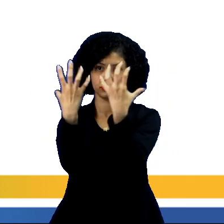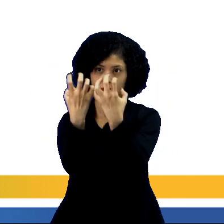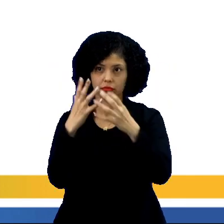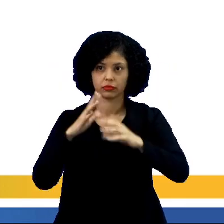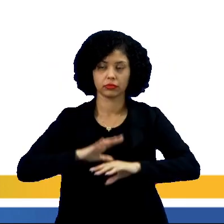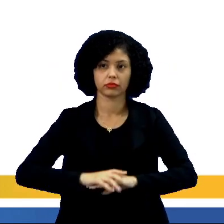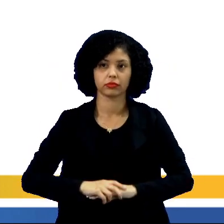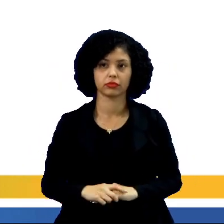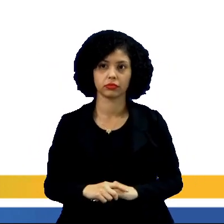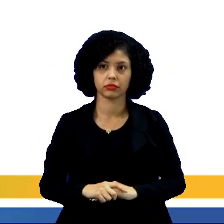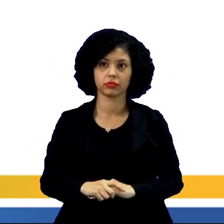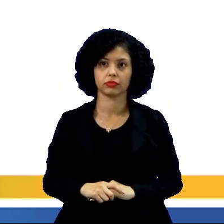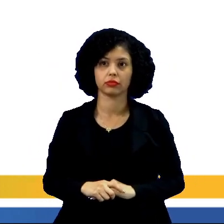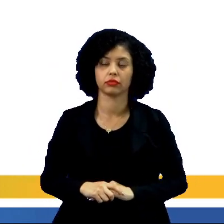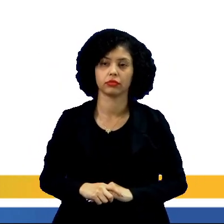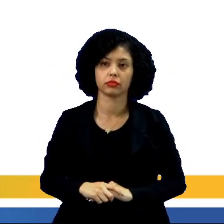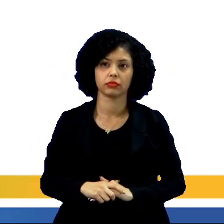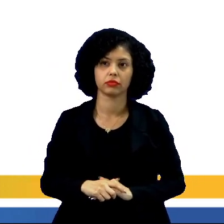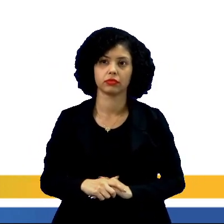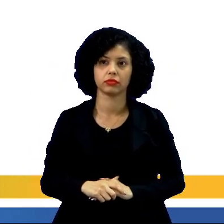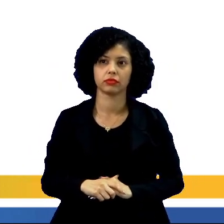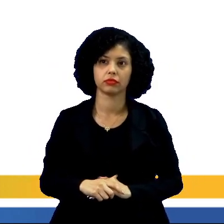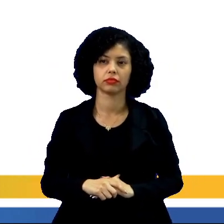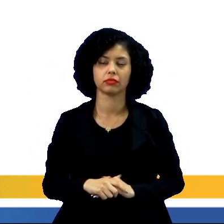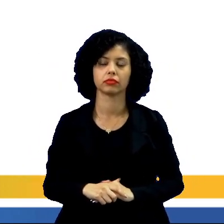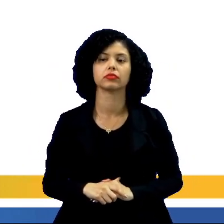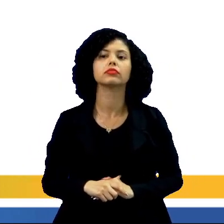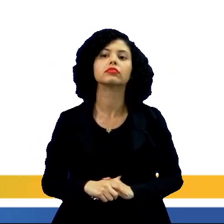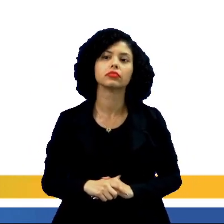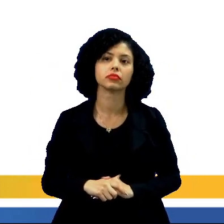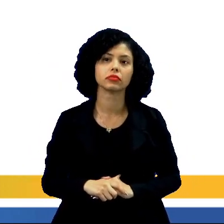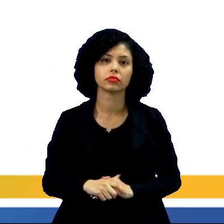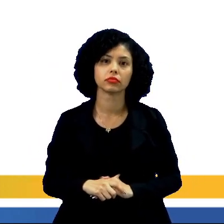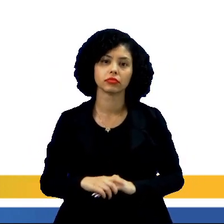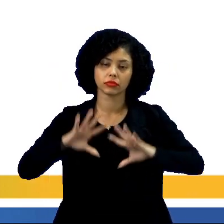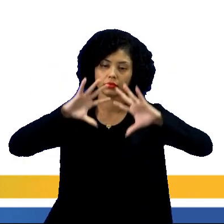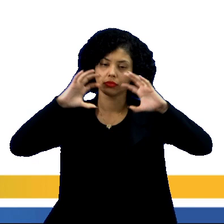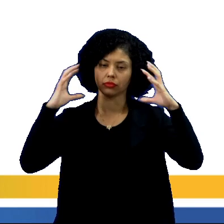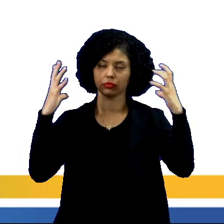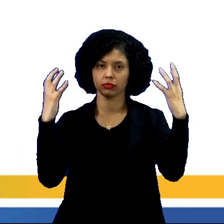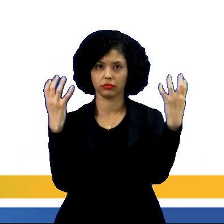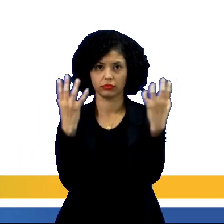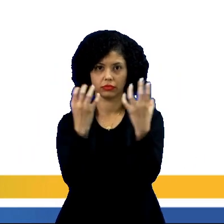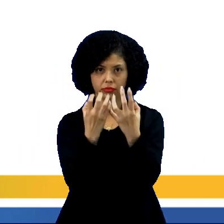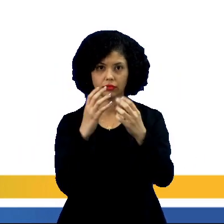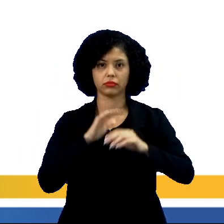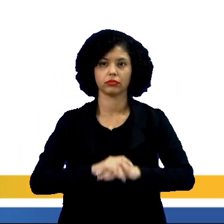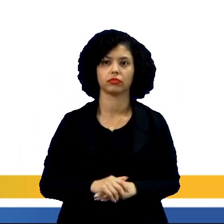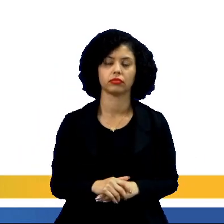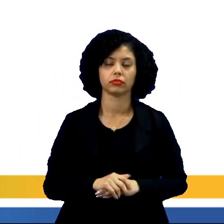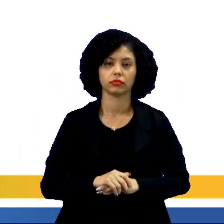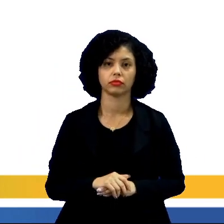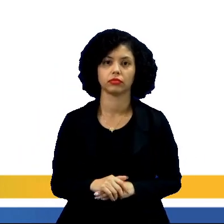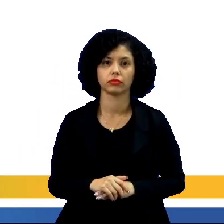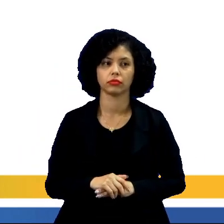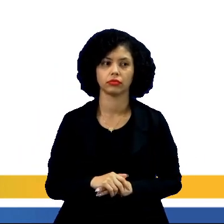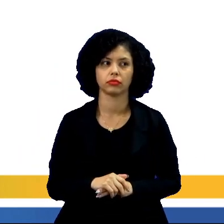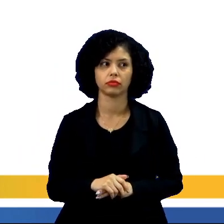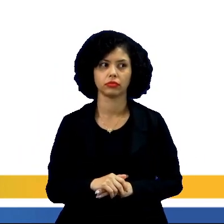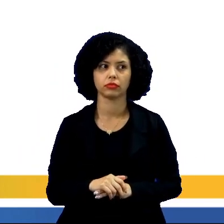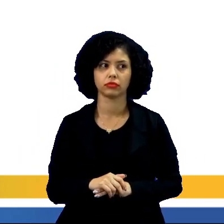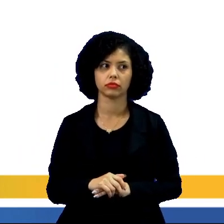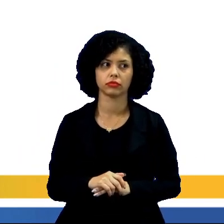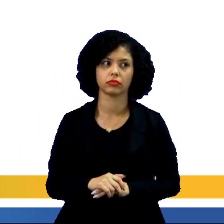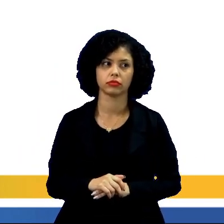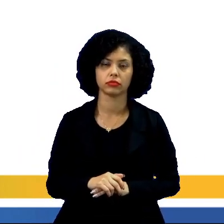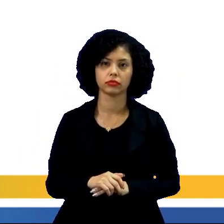Essa evaporação, acompanhe na setinha, né, ela vai lá se condensar devido às altas temperaturas, né, vai se